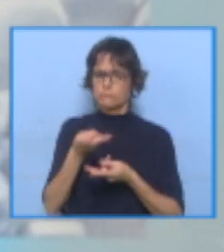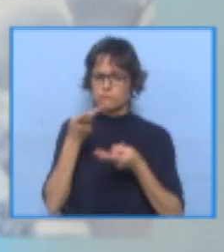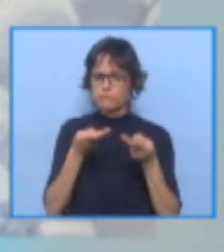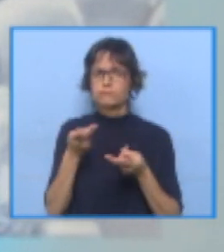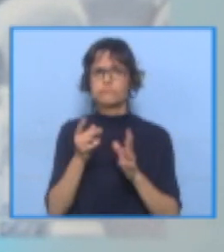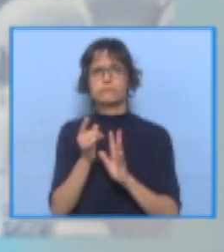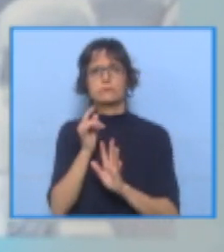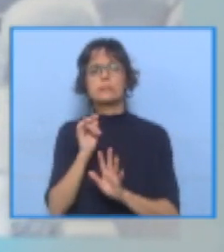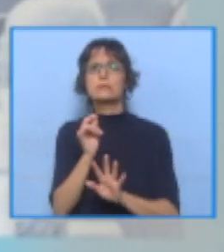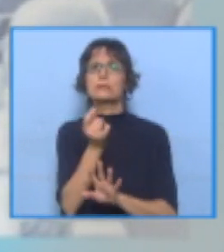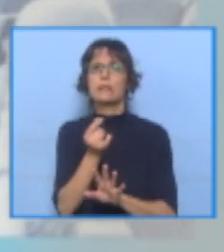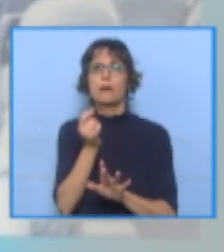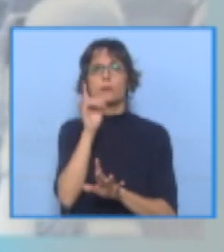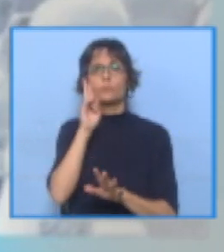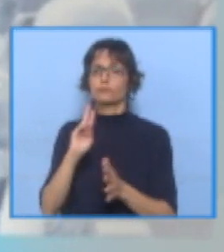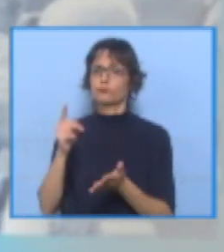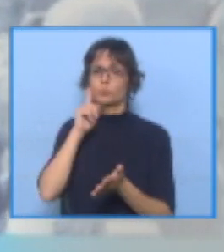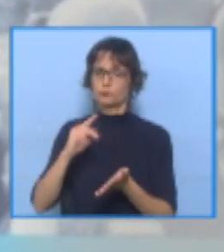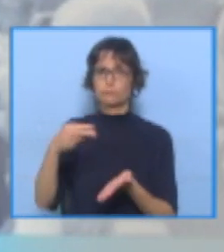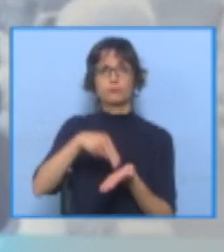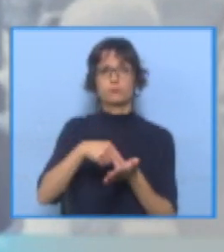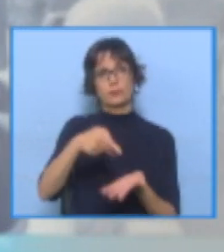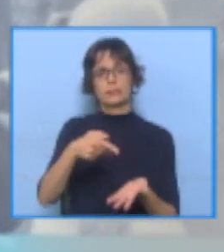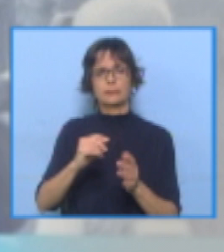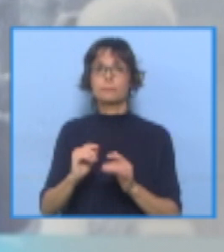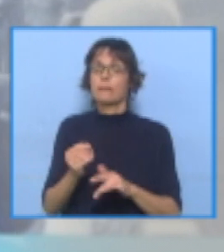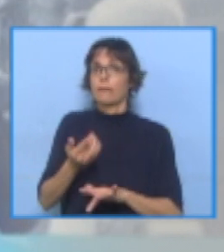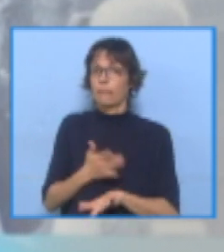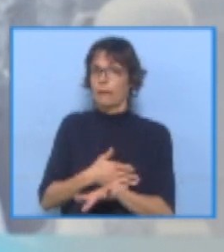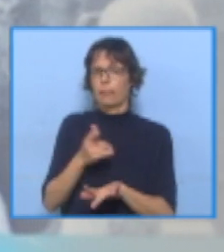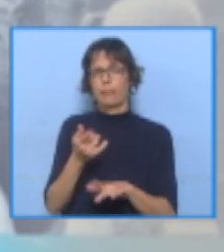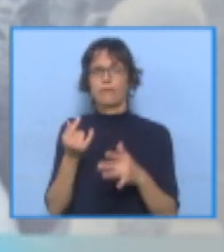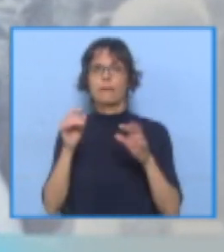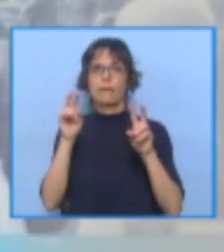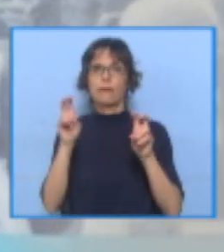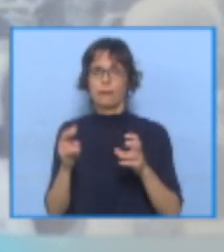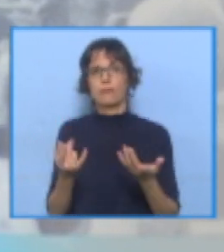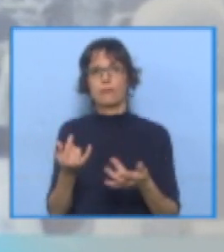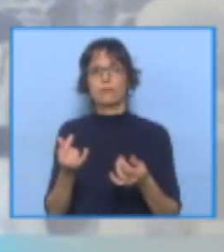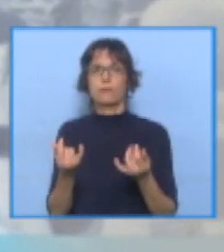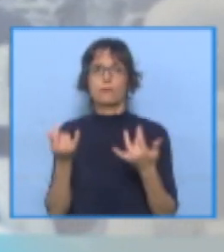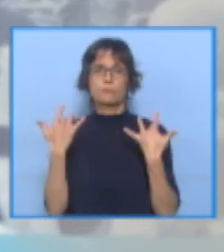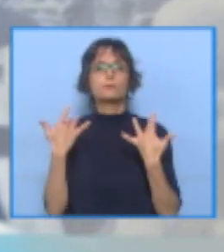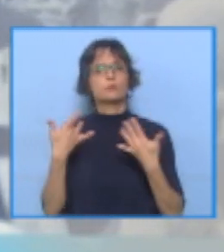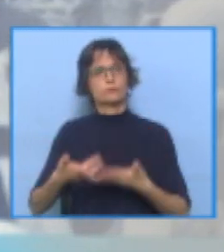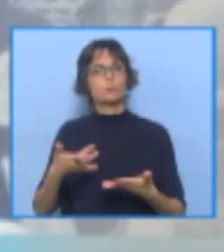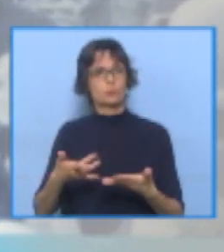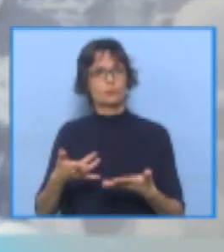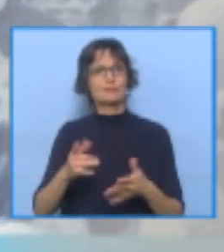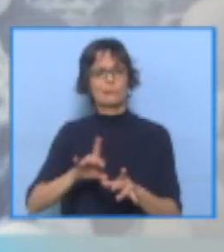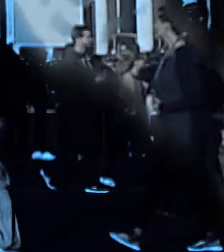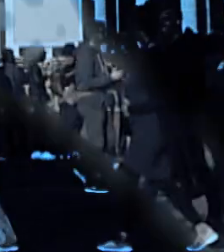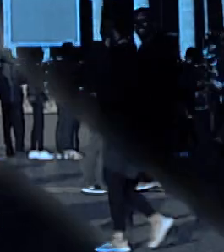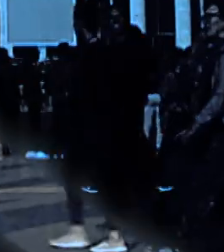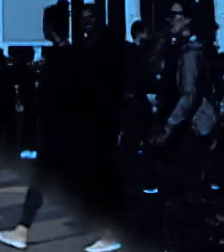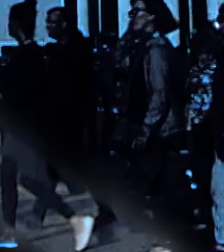da Renascença. Primeiro, mostramos notícias que marcam a atualidade, nomeadamente a situação de catástrofe que se vive em Moçambique.